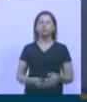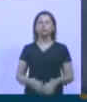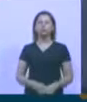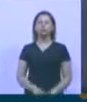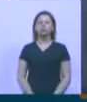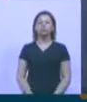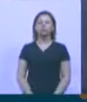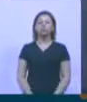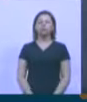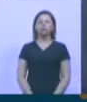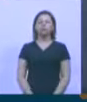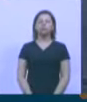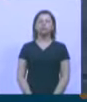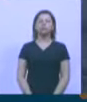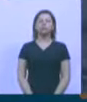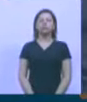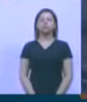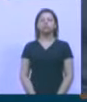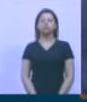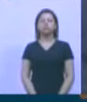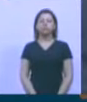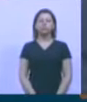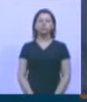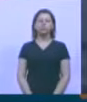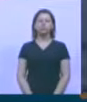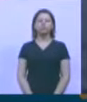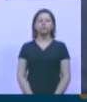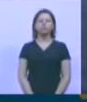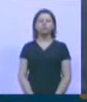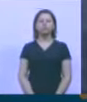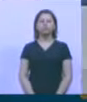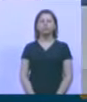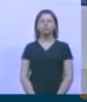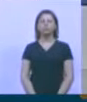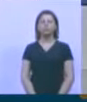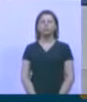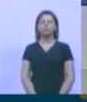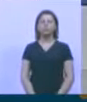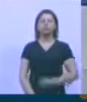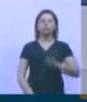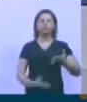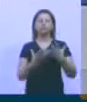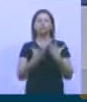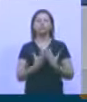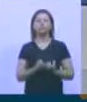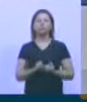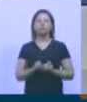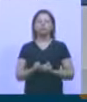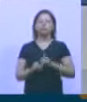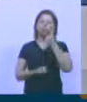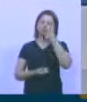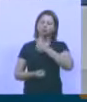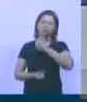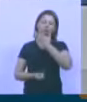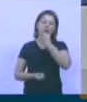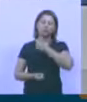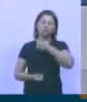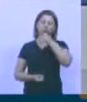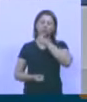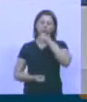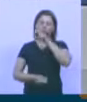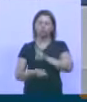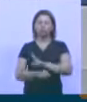old couple, took a lot of care of the little girl, gave a good education. Ela recebeu, era um casal já de idade,